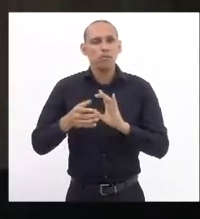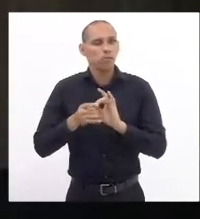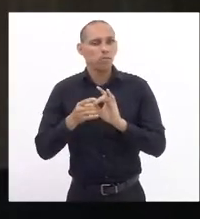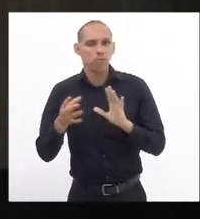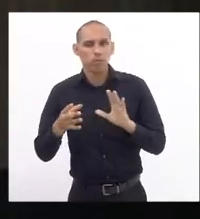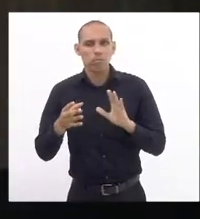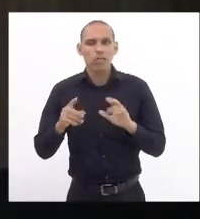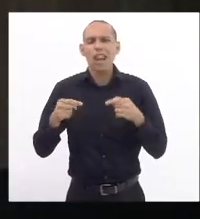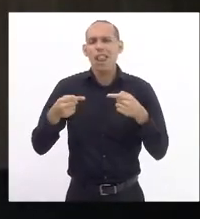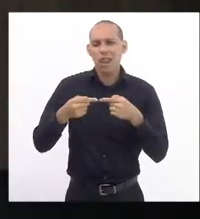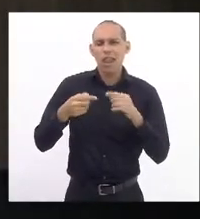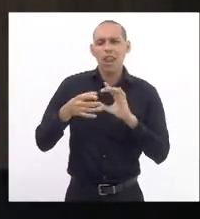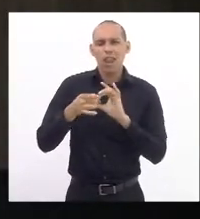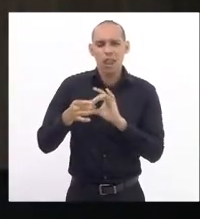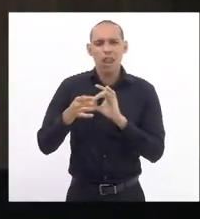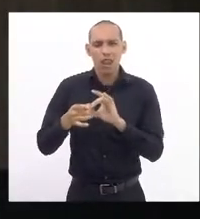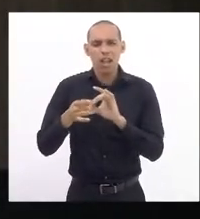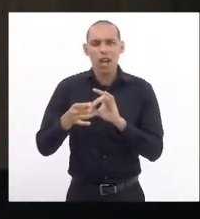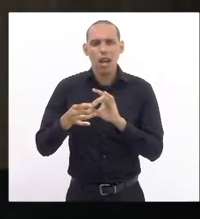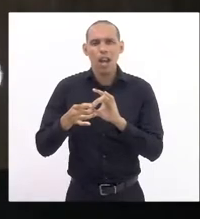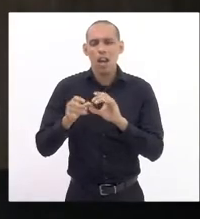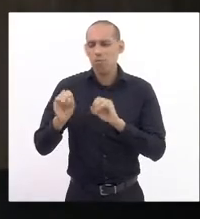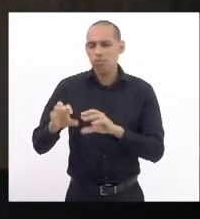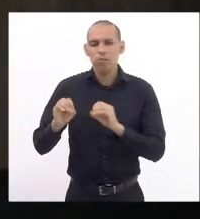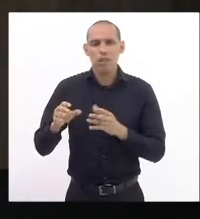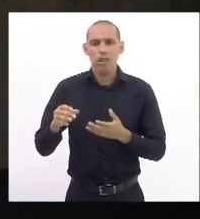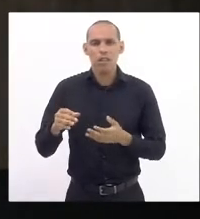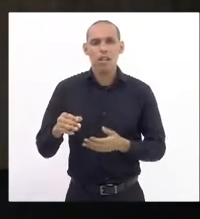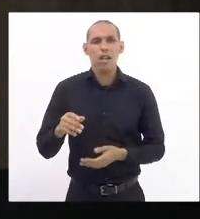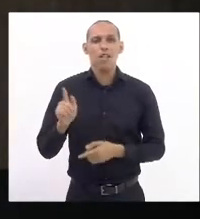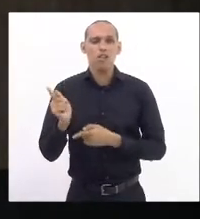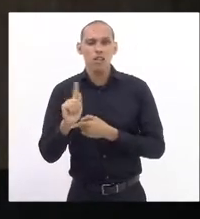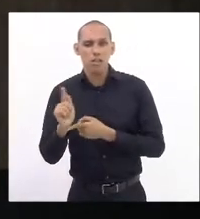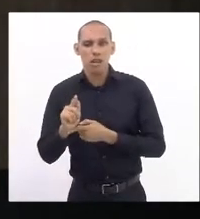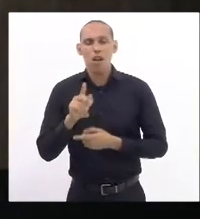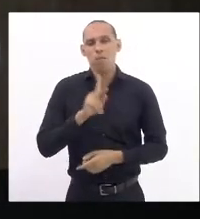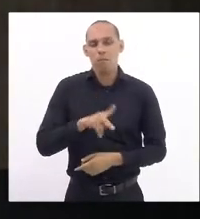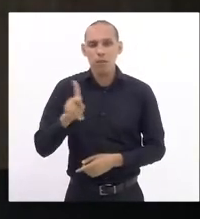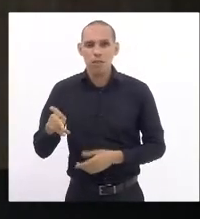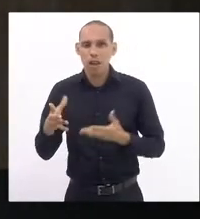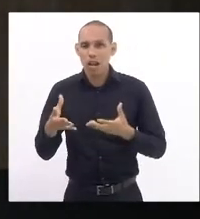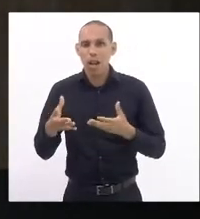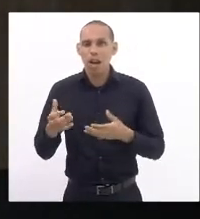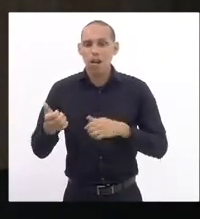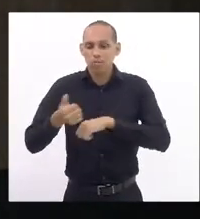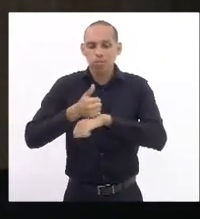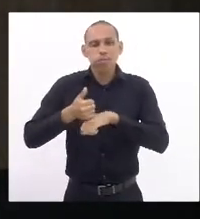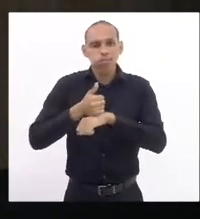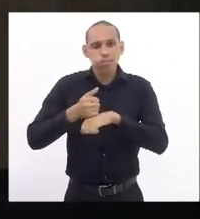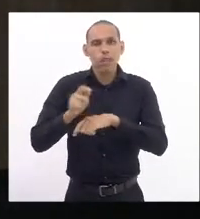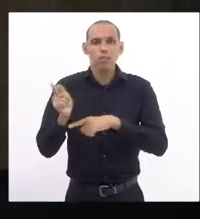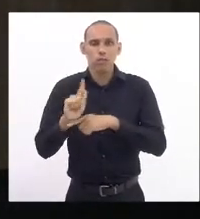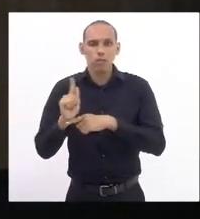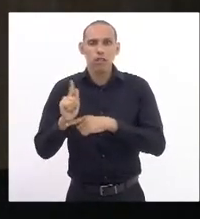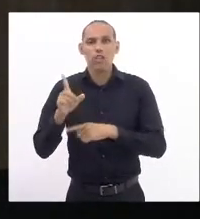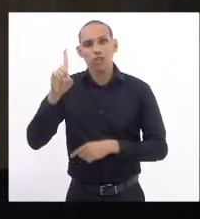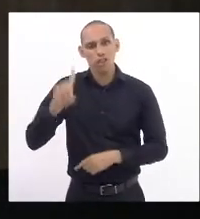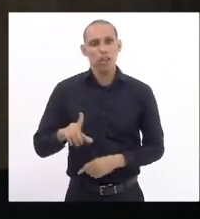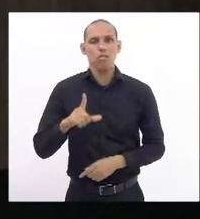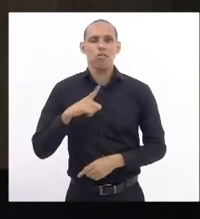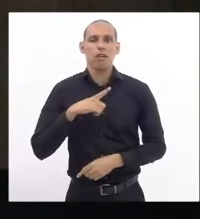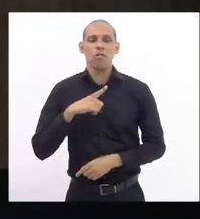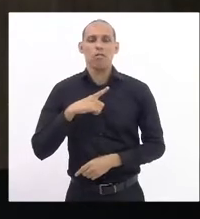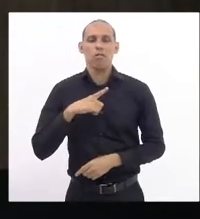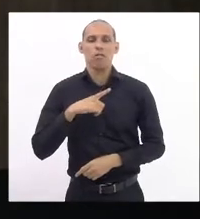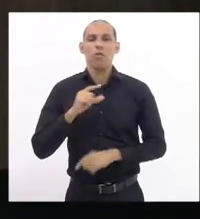os profissionais, os professores que assumirem cargos de gestores dentro das unidades de educação, que eles teriam o direito, tá